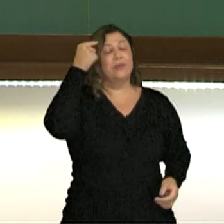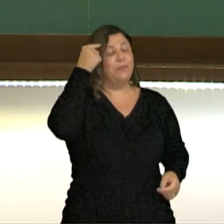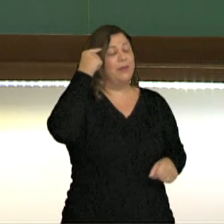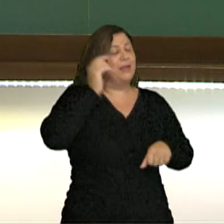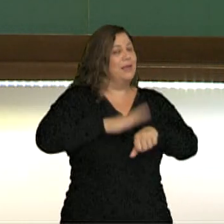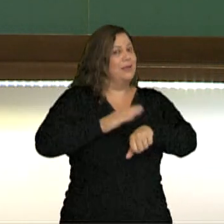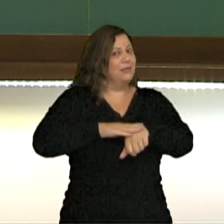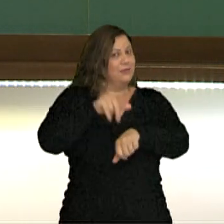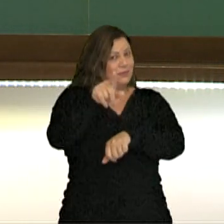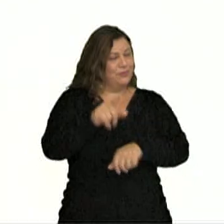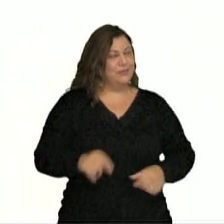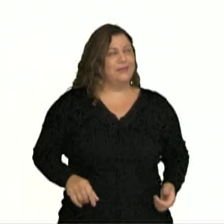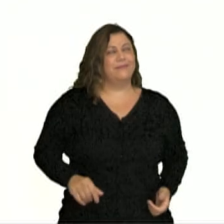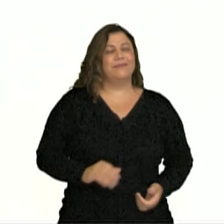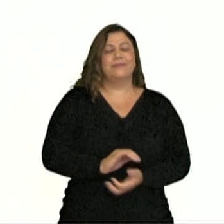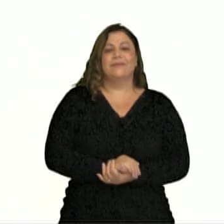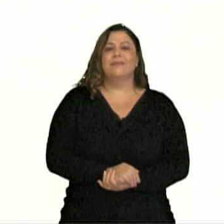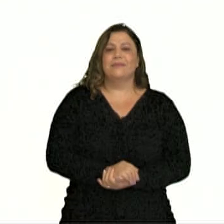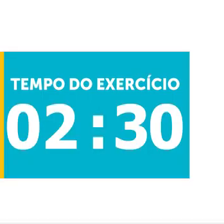lá? É com você.